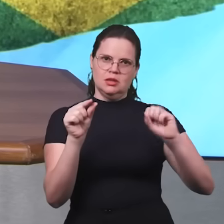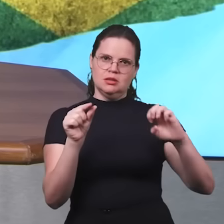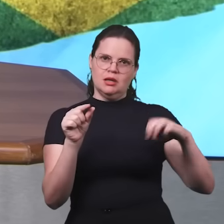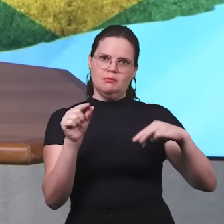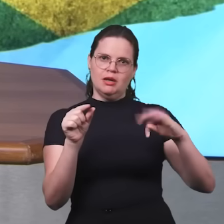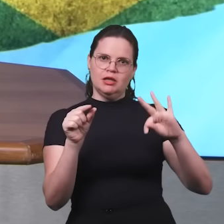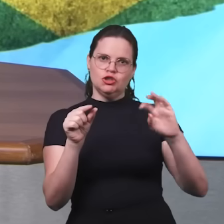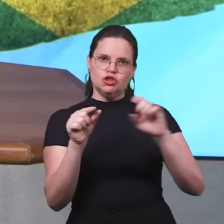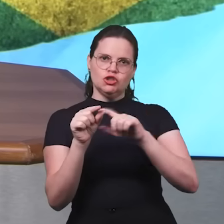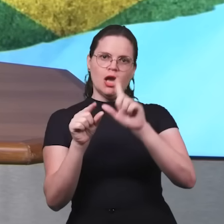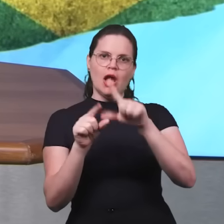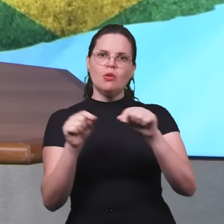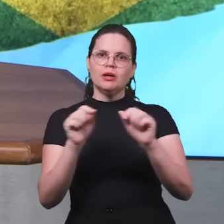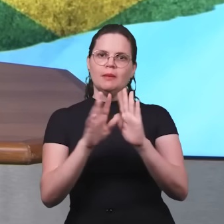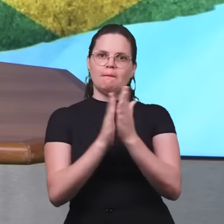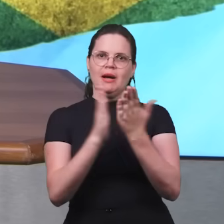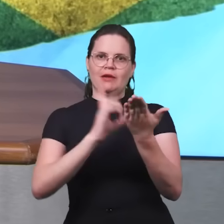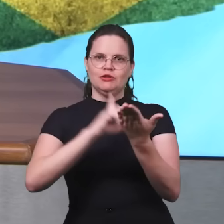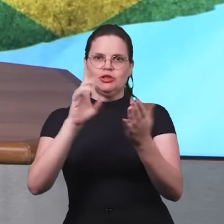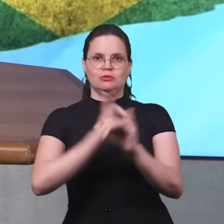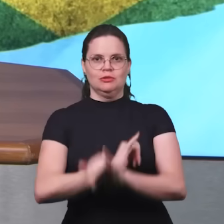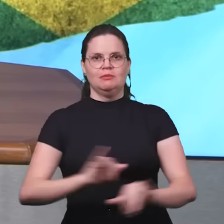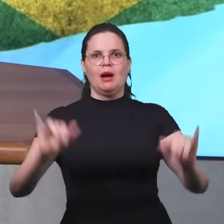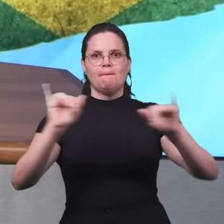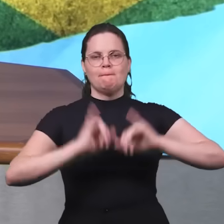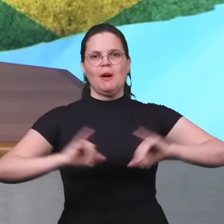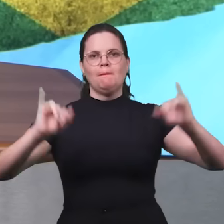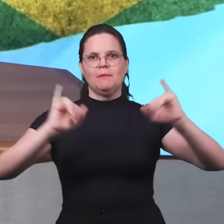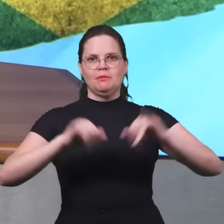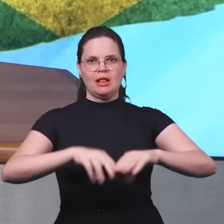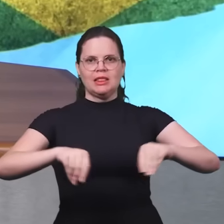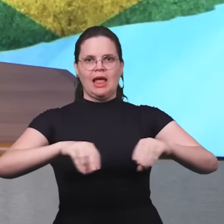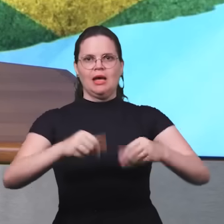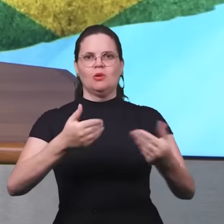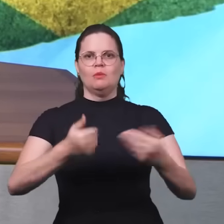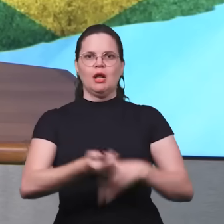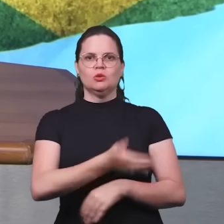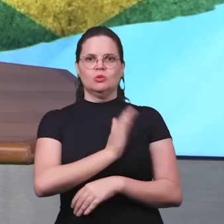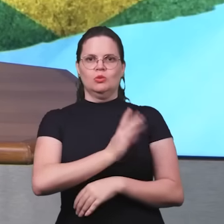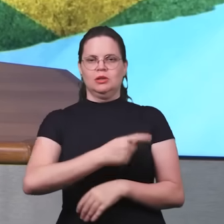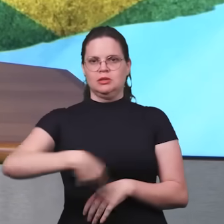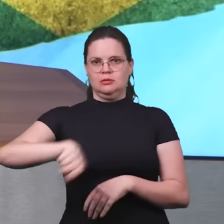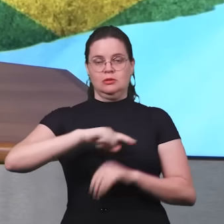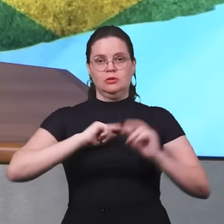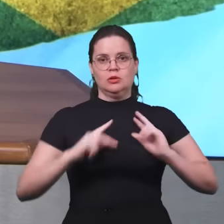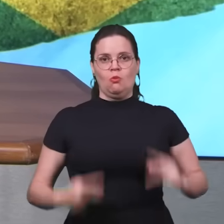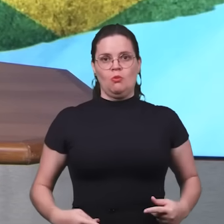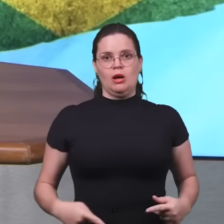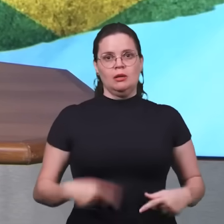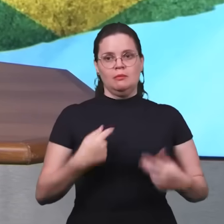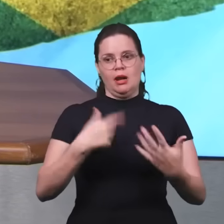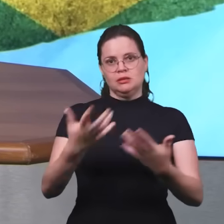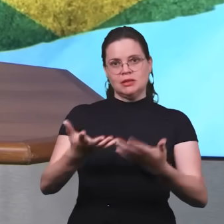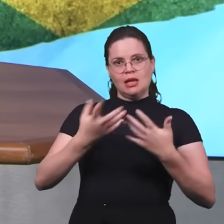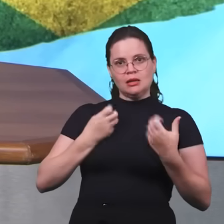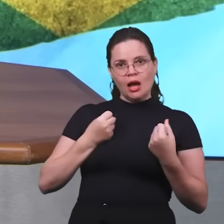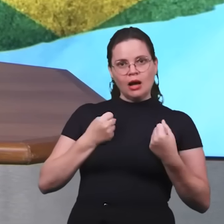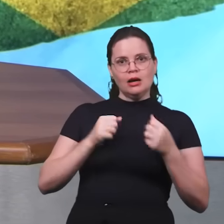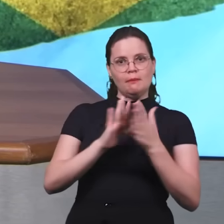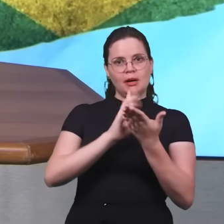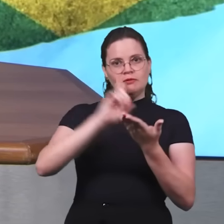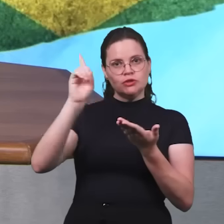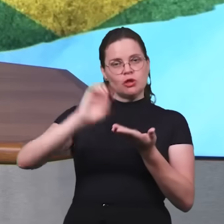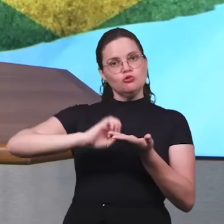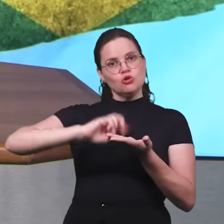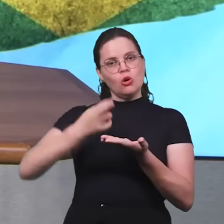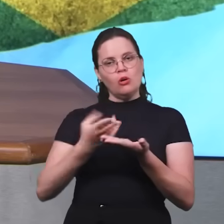Deus. A palavra foi lançada. E a terra é o coração do homem, que está ali para abrigar aquela semente,